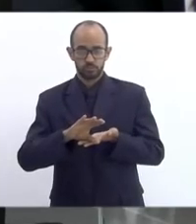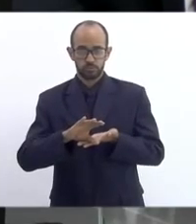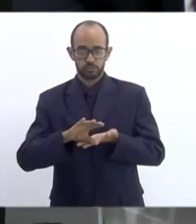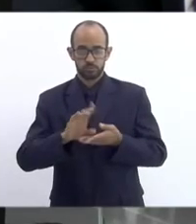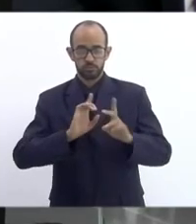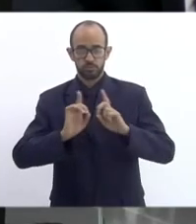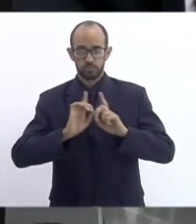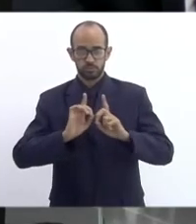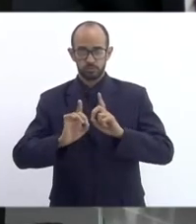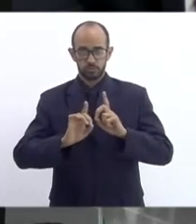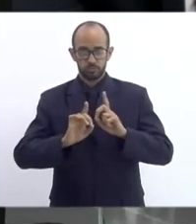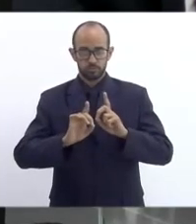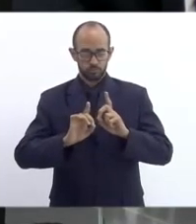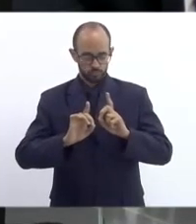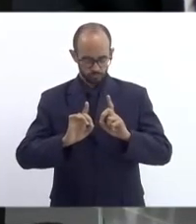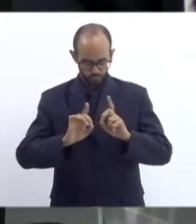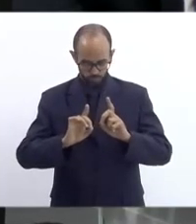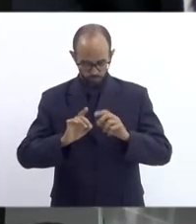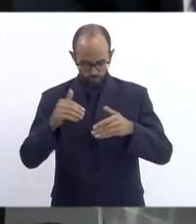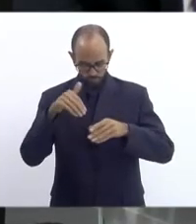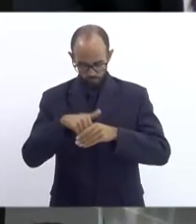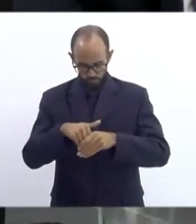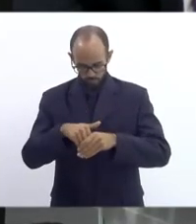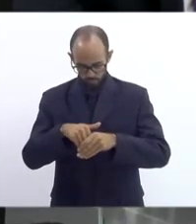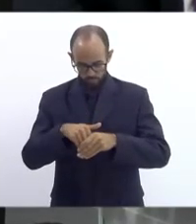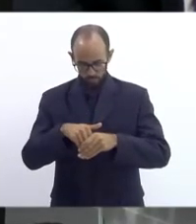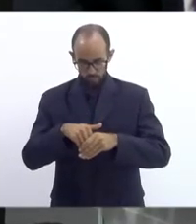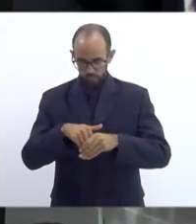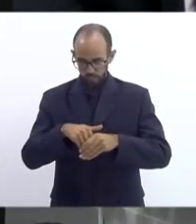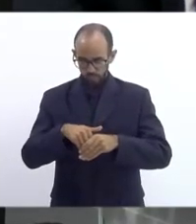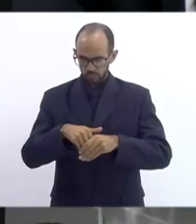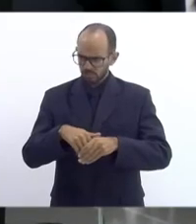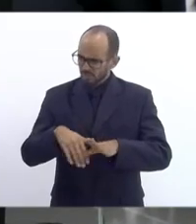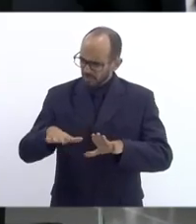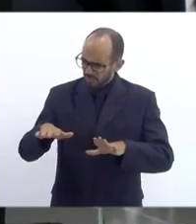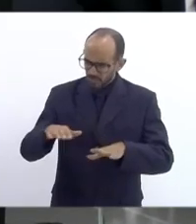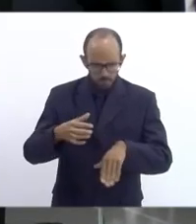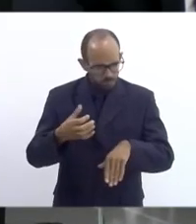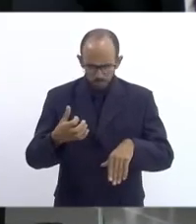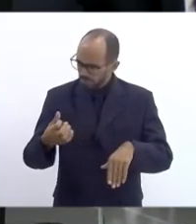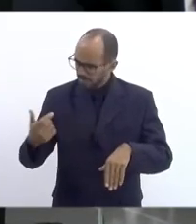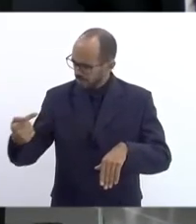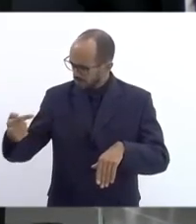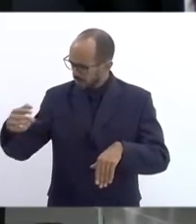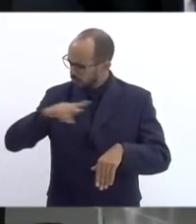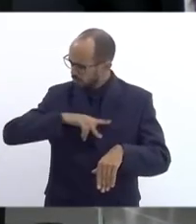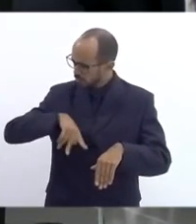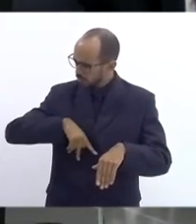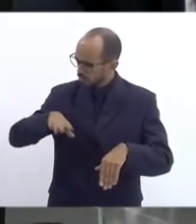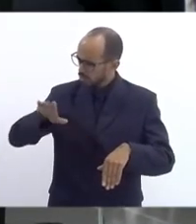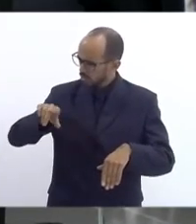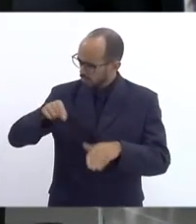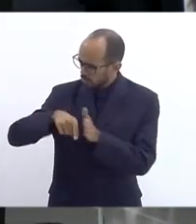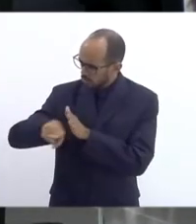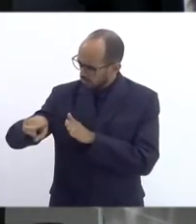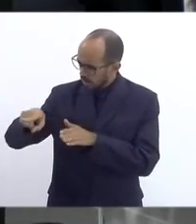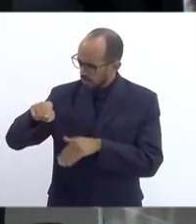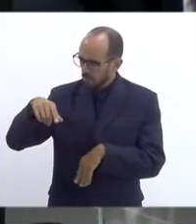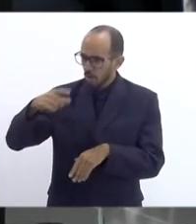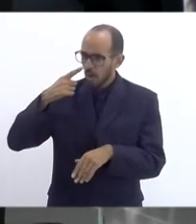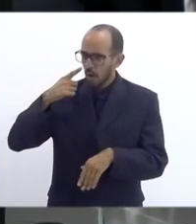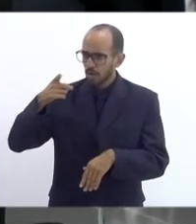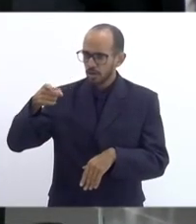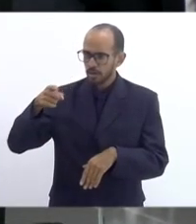Em discussão. Em votação. O 67. Aqui não tem aquele mesmo 67. Caso, o Márcio Pacheco. Olha, ele